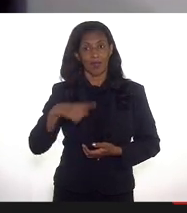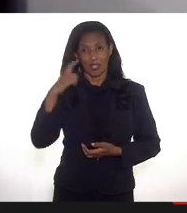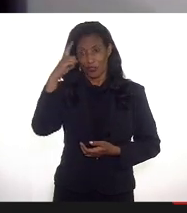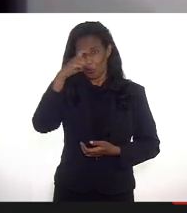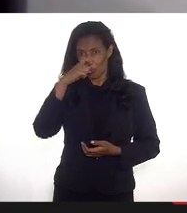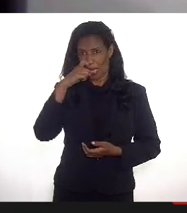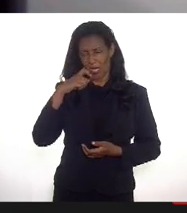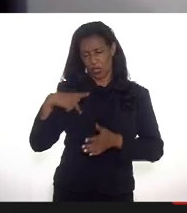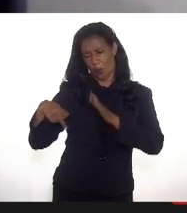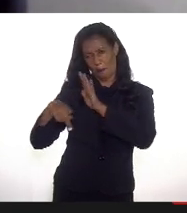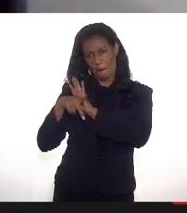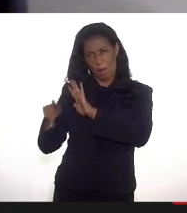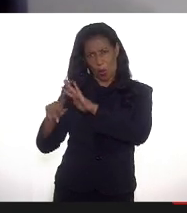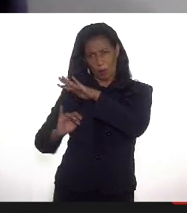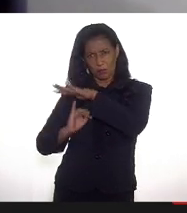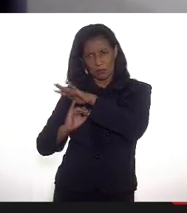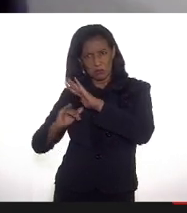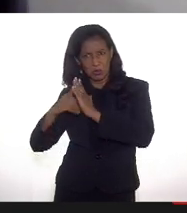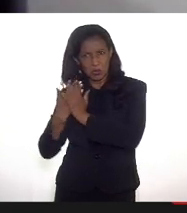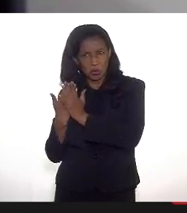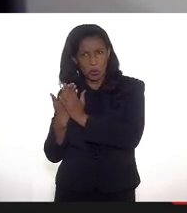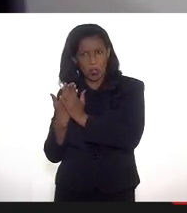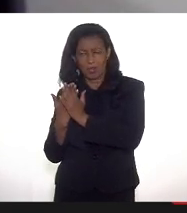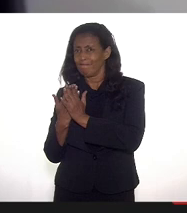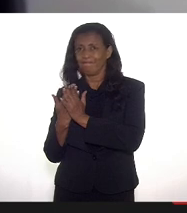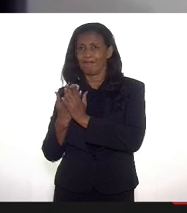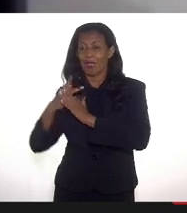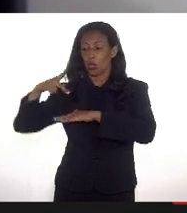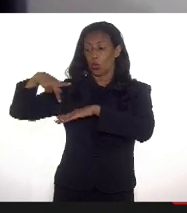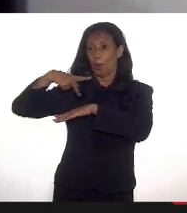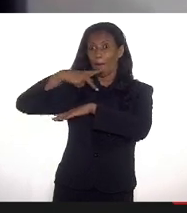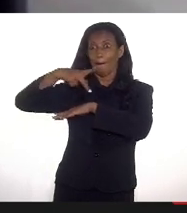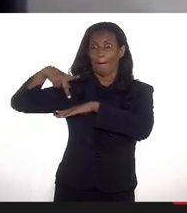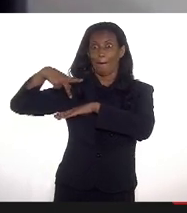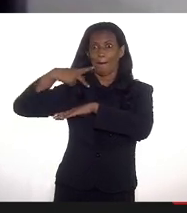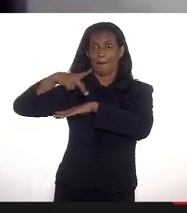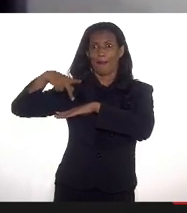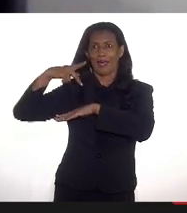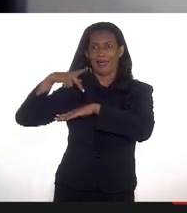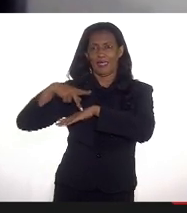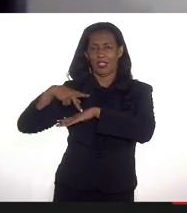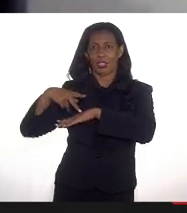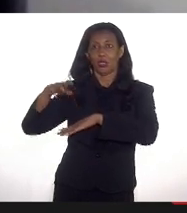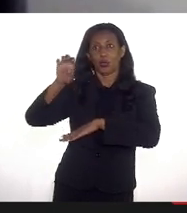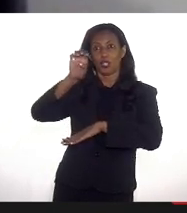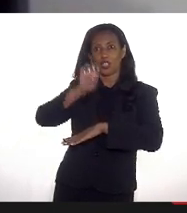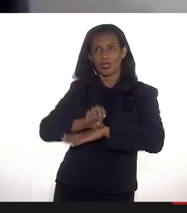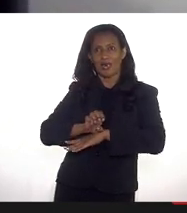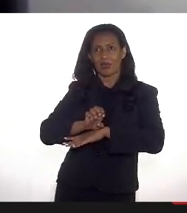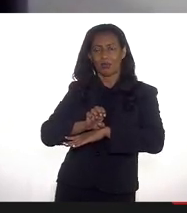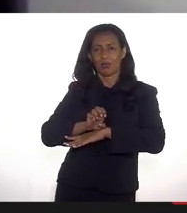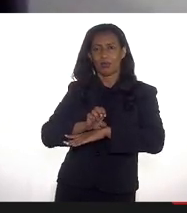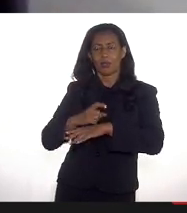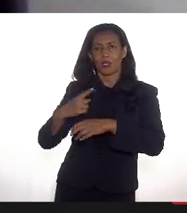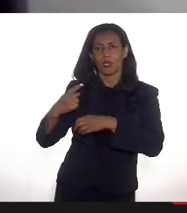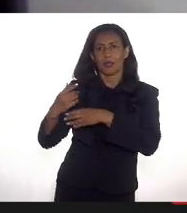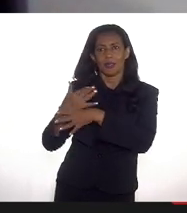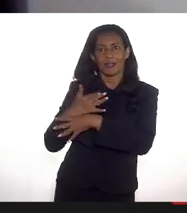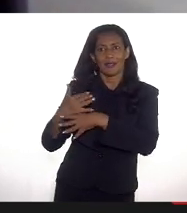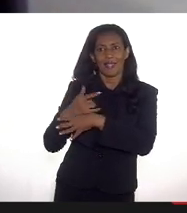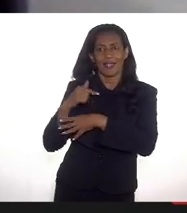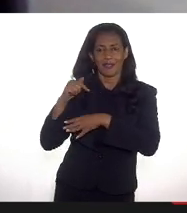país, né? É uma precariedade do Estado, é uma precariedade da cidade. É isso que eu queria